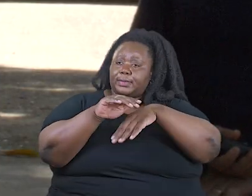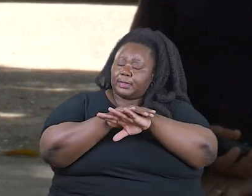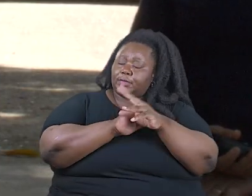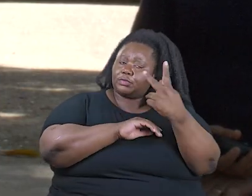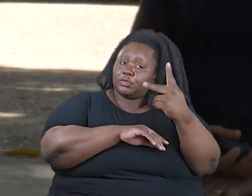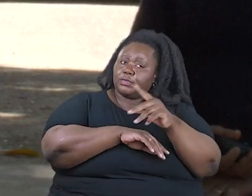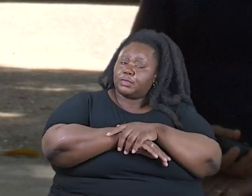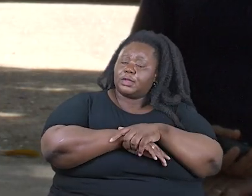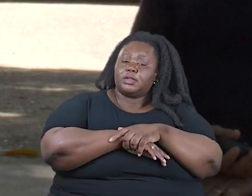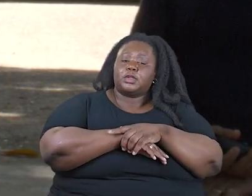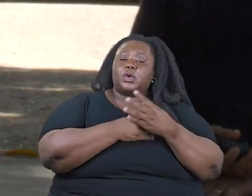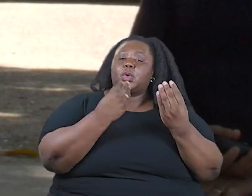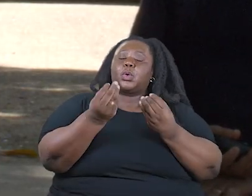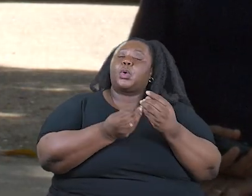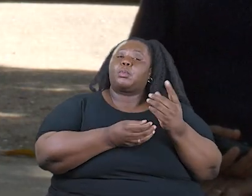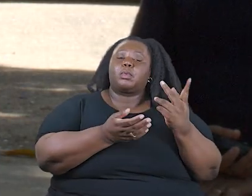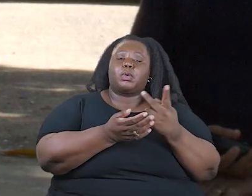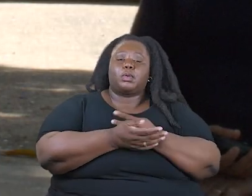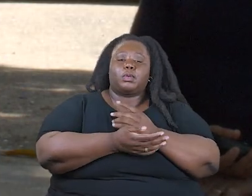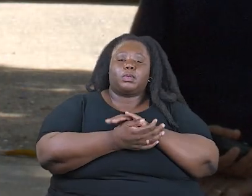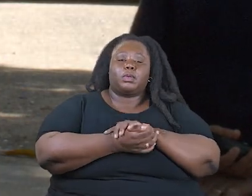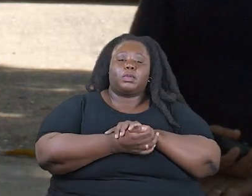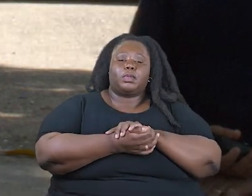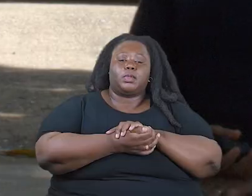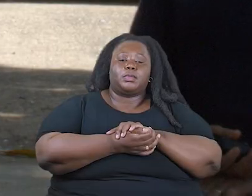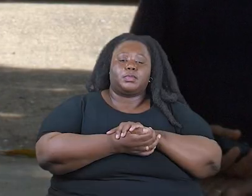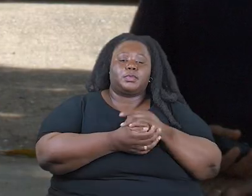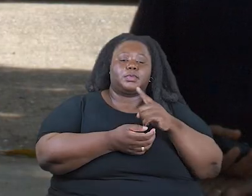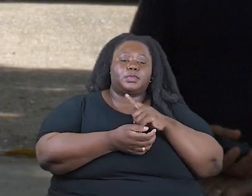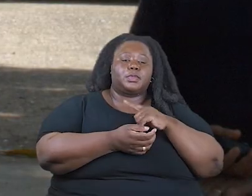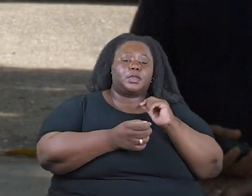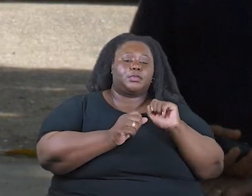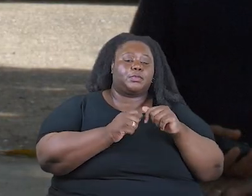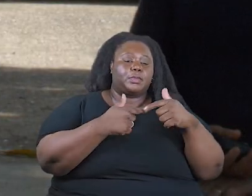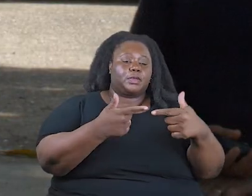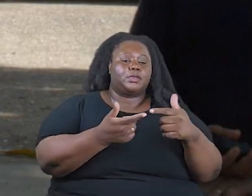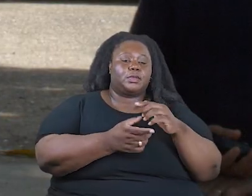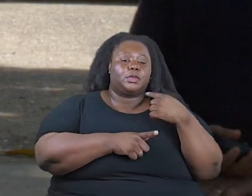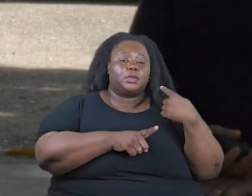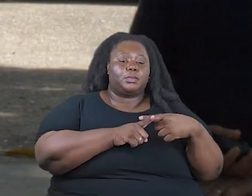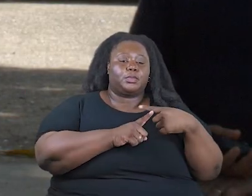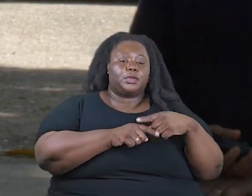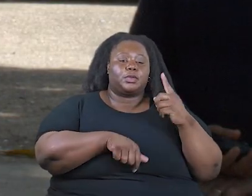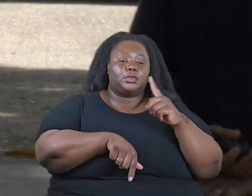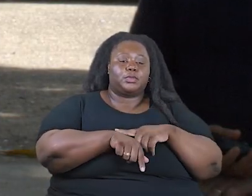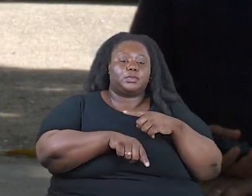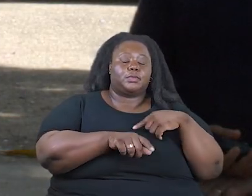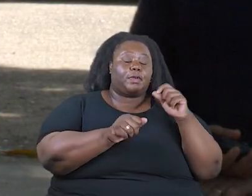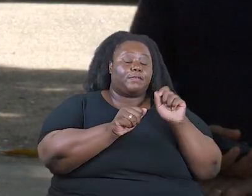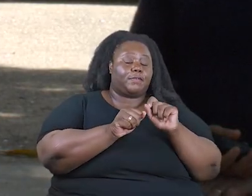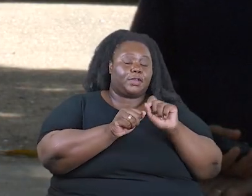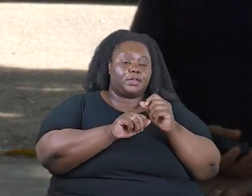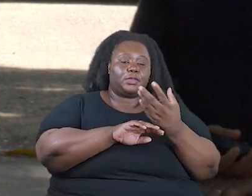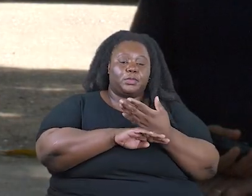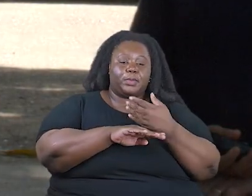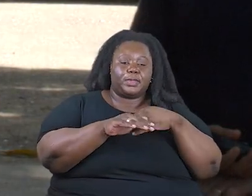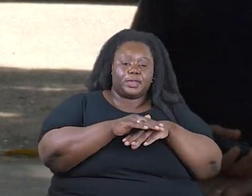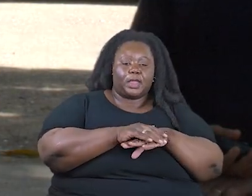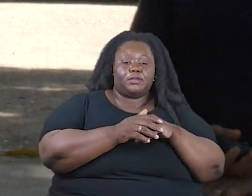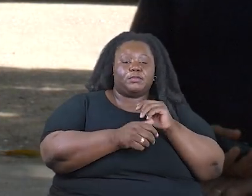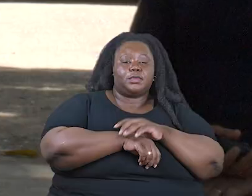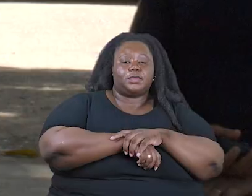no acervo de vocês, né? Como é que foi isso? Ela falou assim, a gente teve uma grande sorte, porque na época que a gente estava formando o